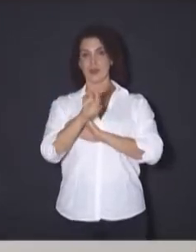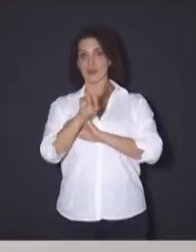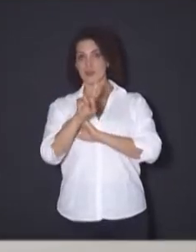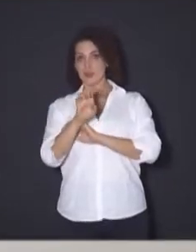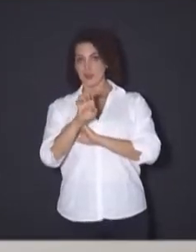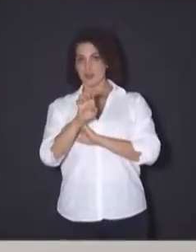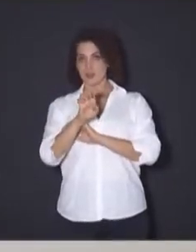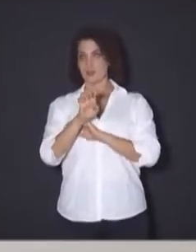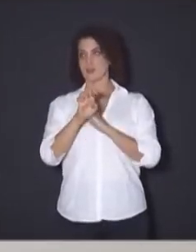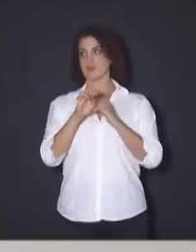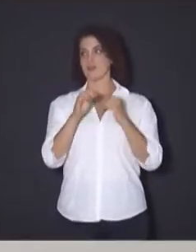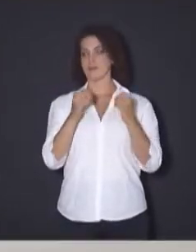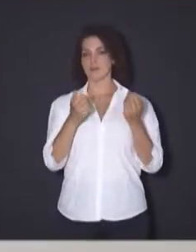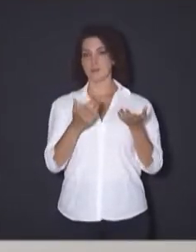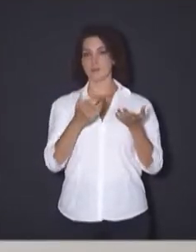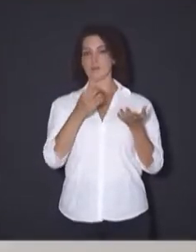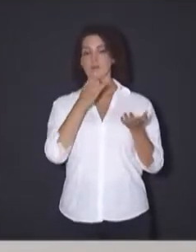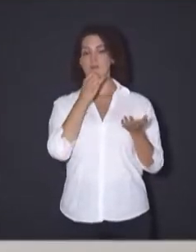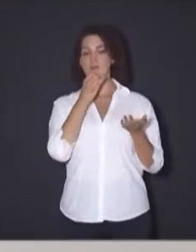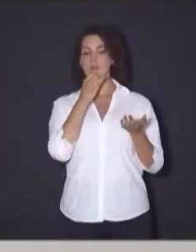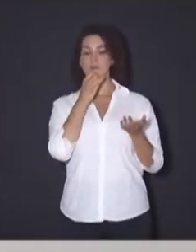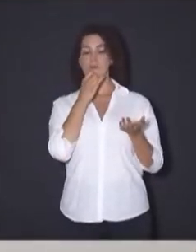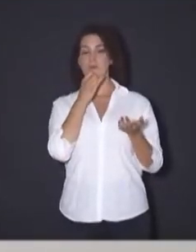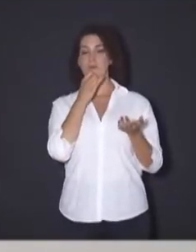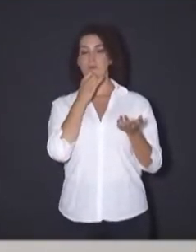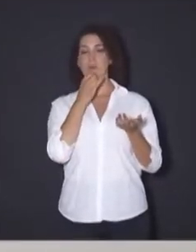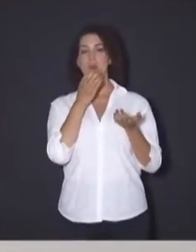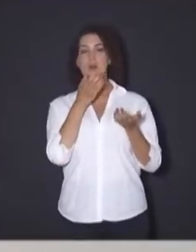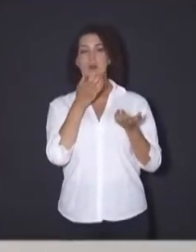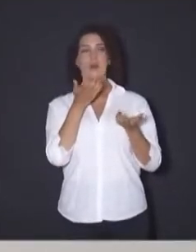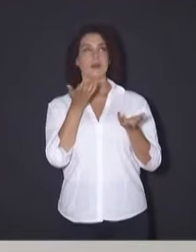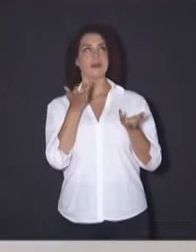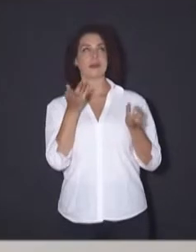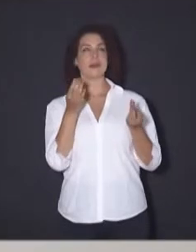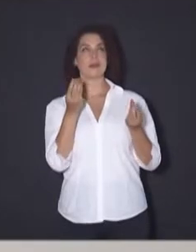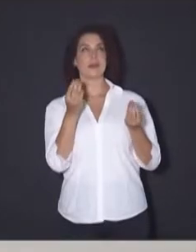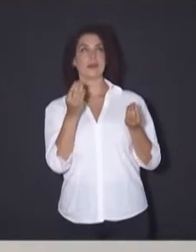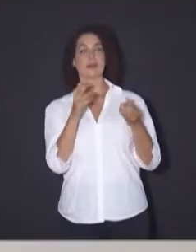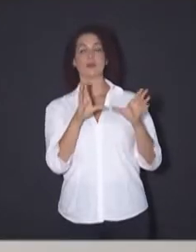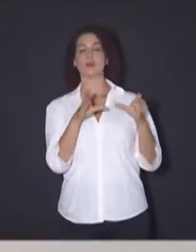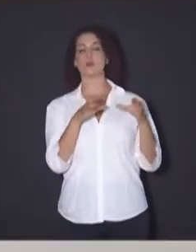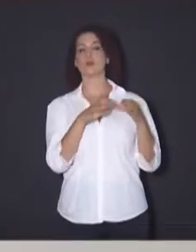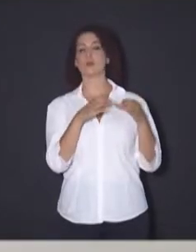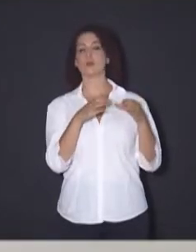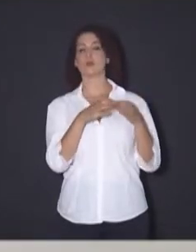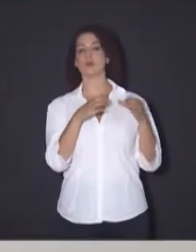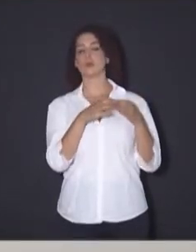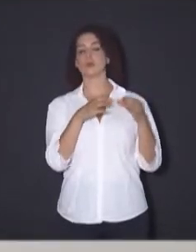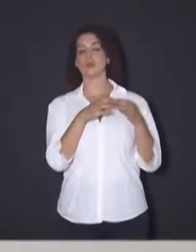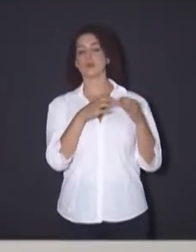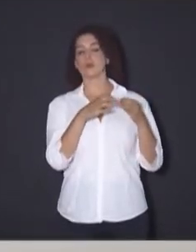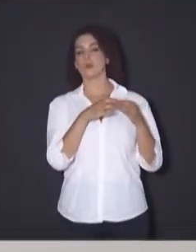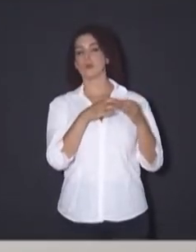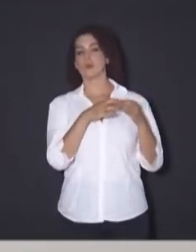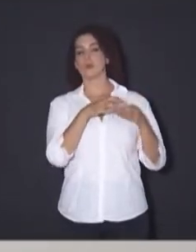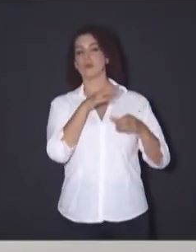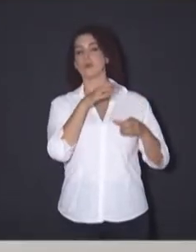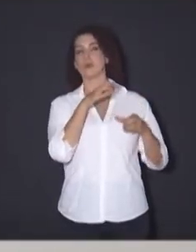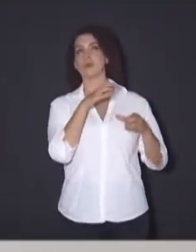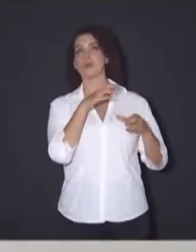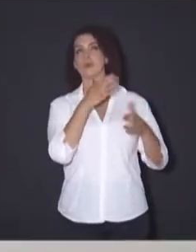ou seja quando você tem um grupo que trabalha o tema